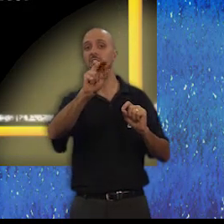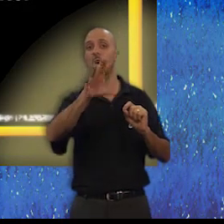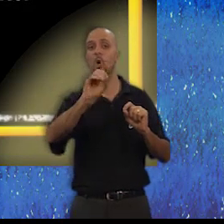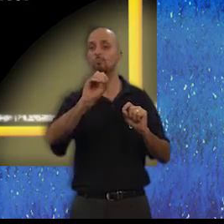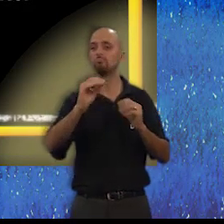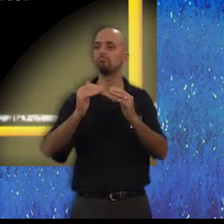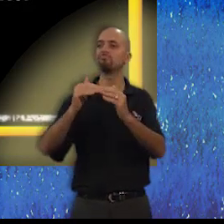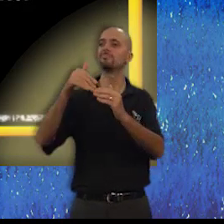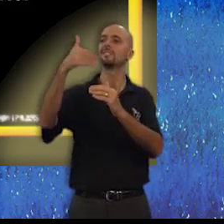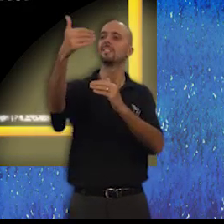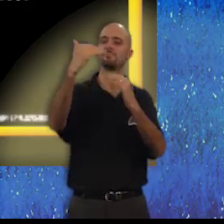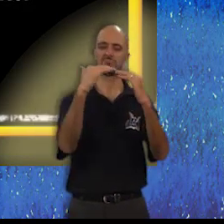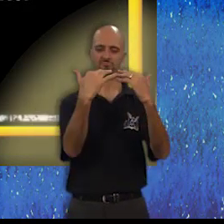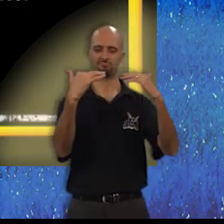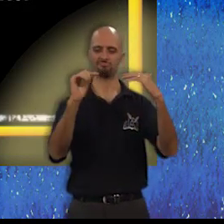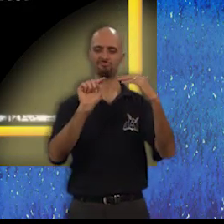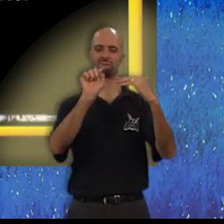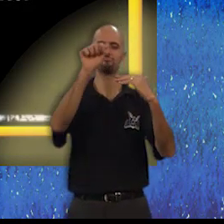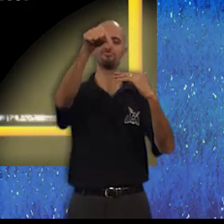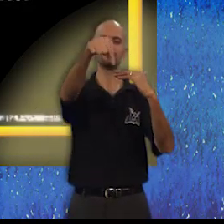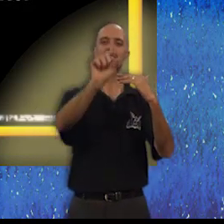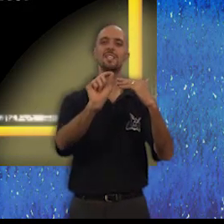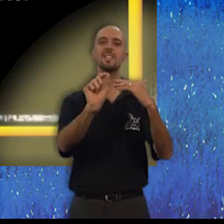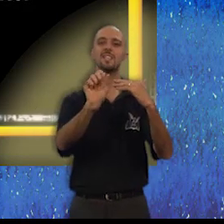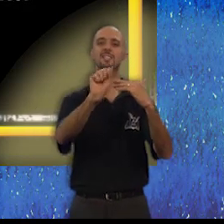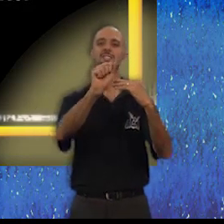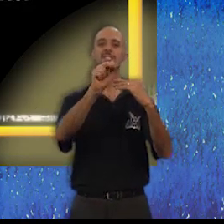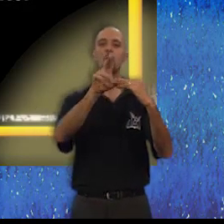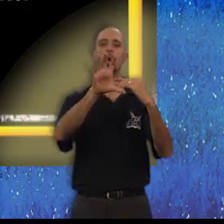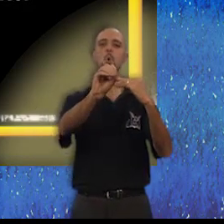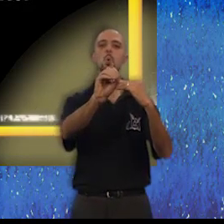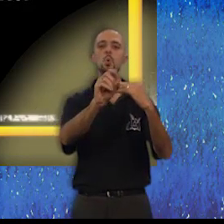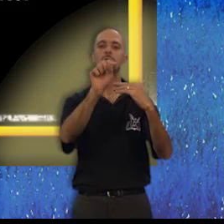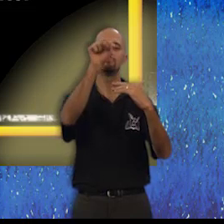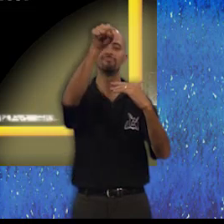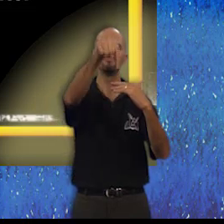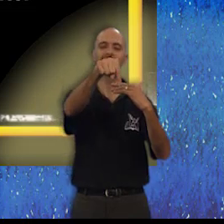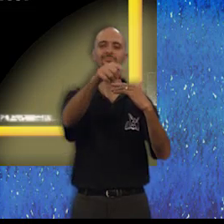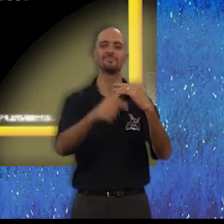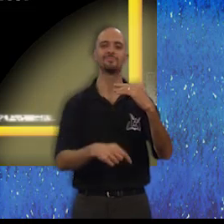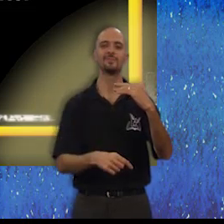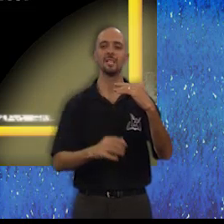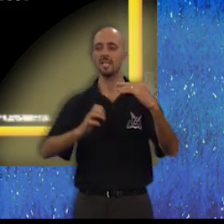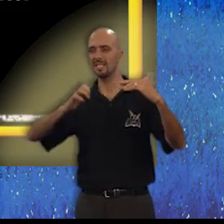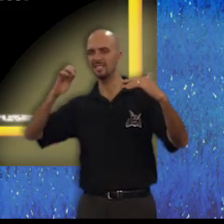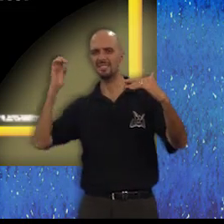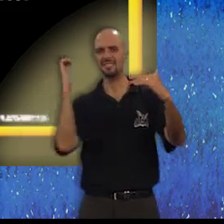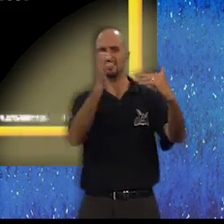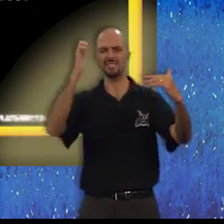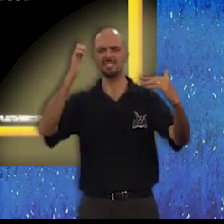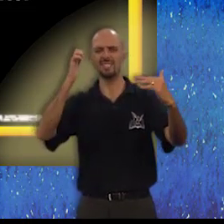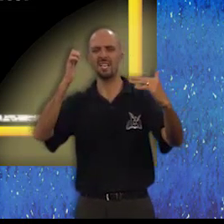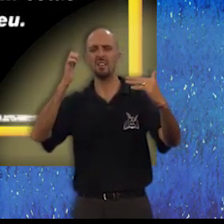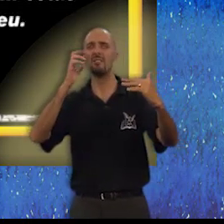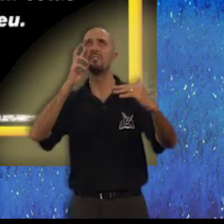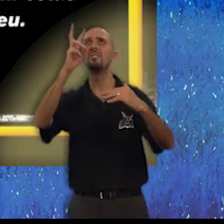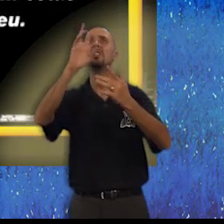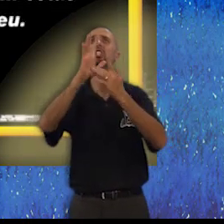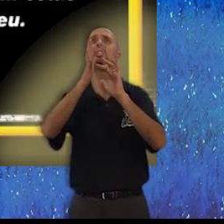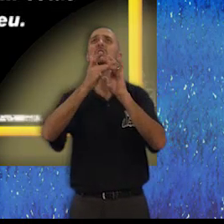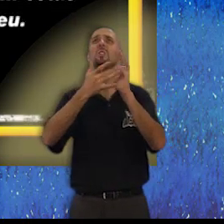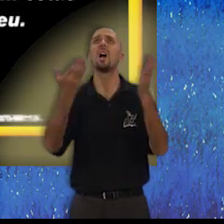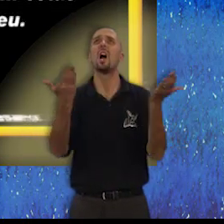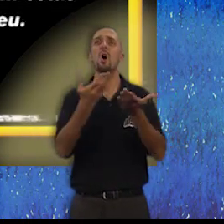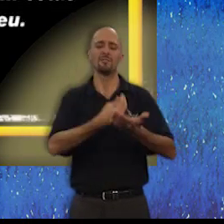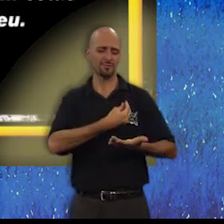E apedrejaram Estevão, que invocava e dizia: Senhor Jesus, recebe o meu espírito. E